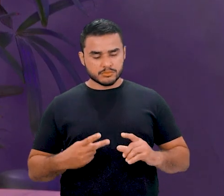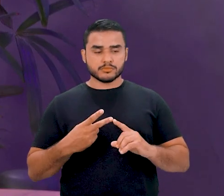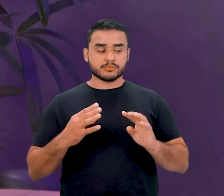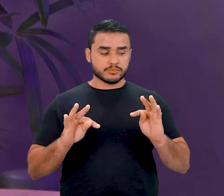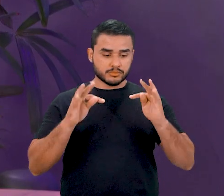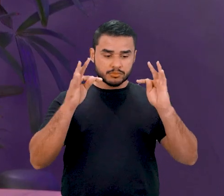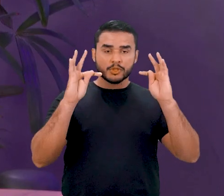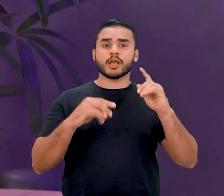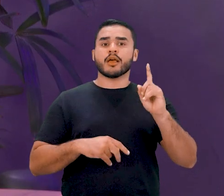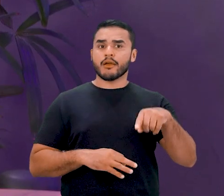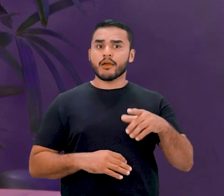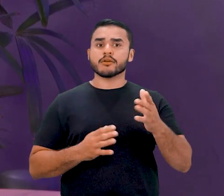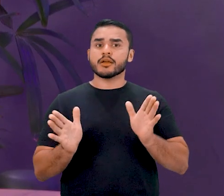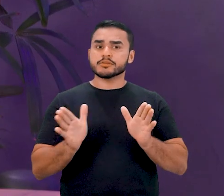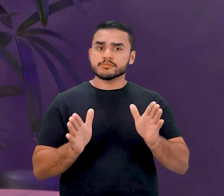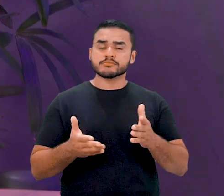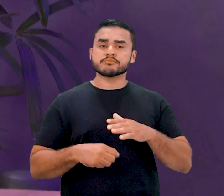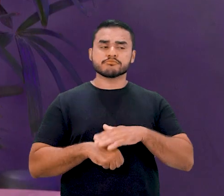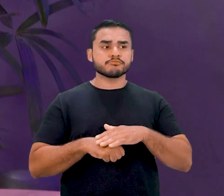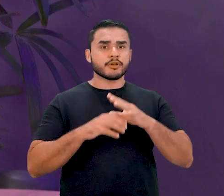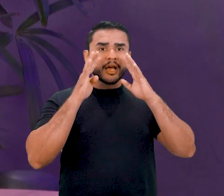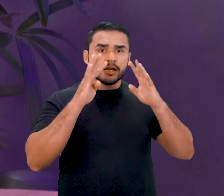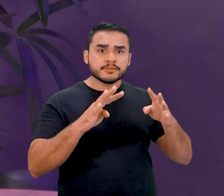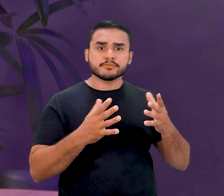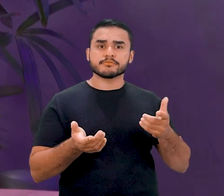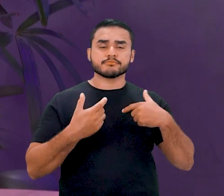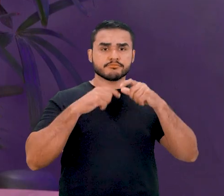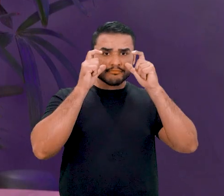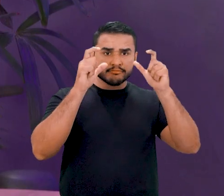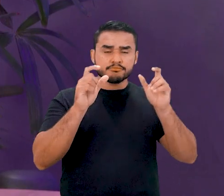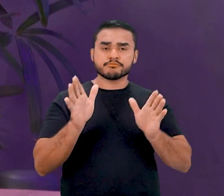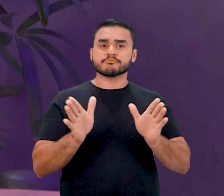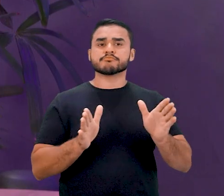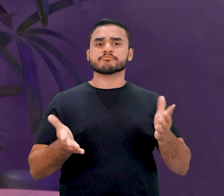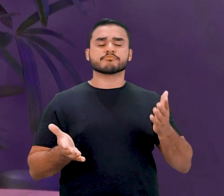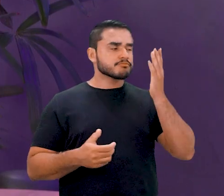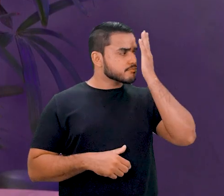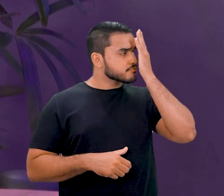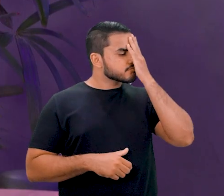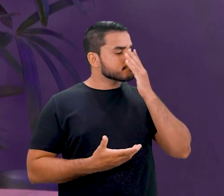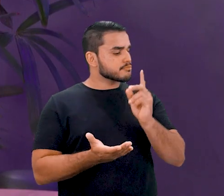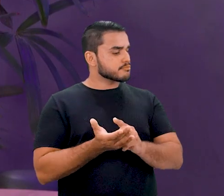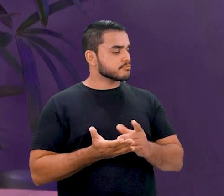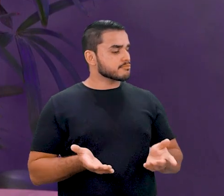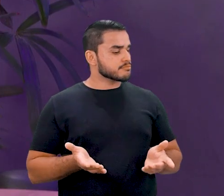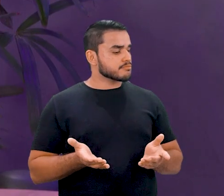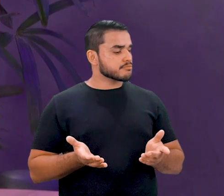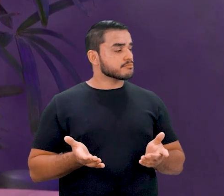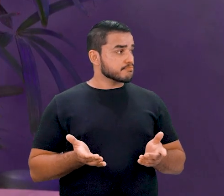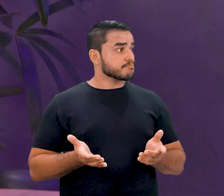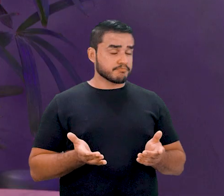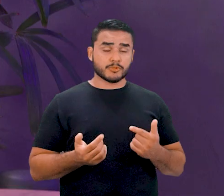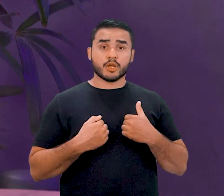tecnologia, é disponibilidade, é interesse, né? Interesse em entender. Então, assim,